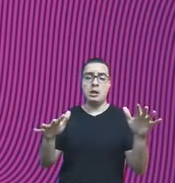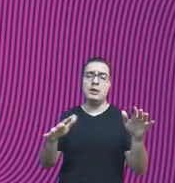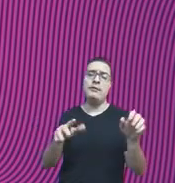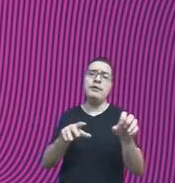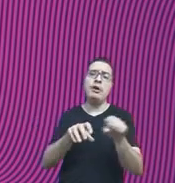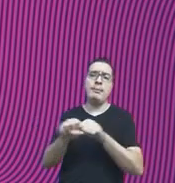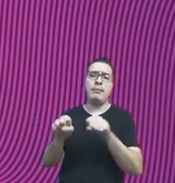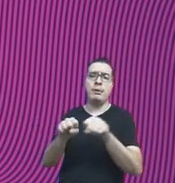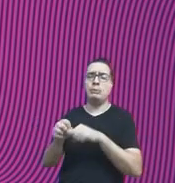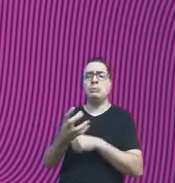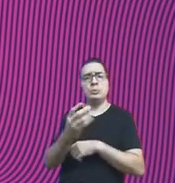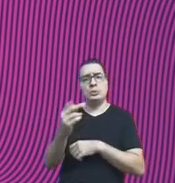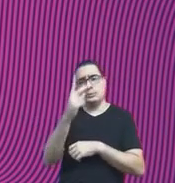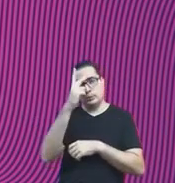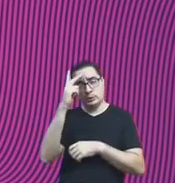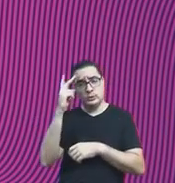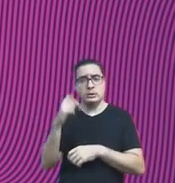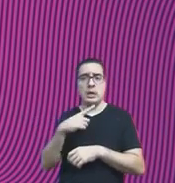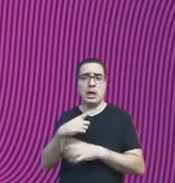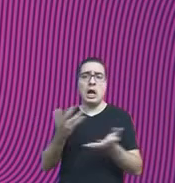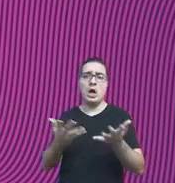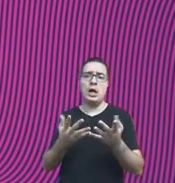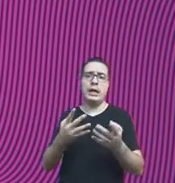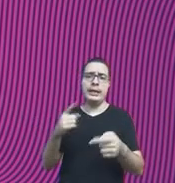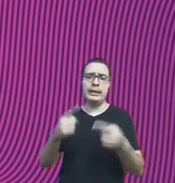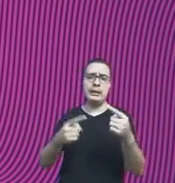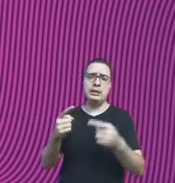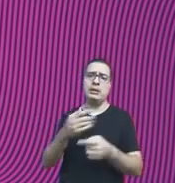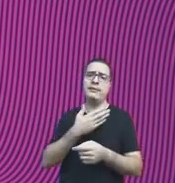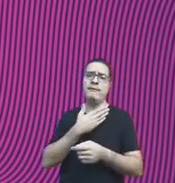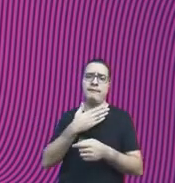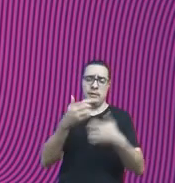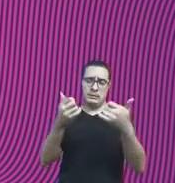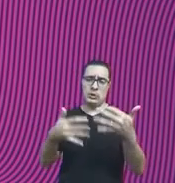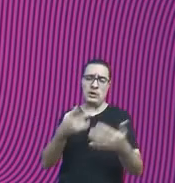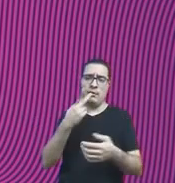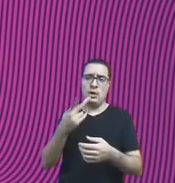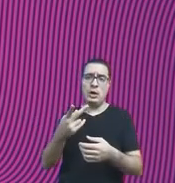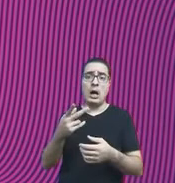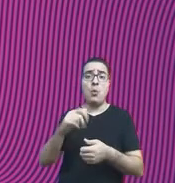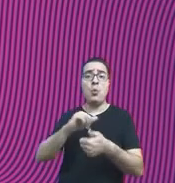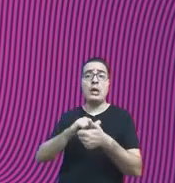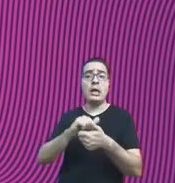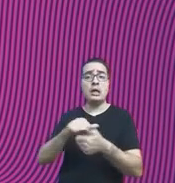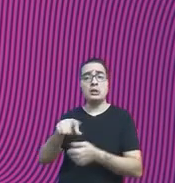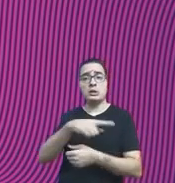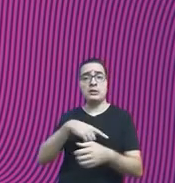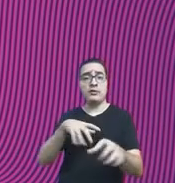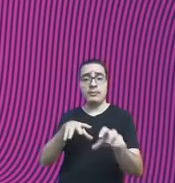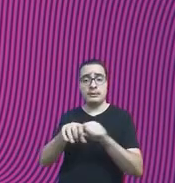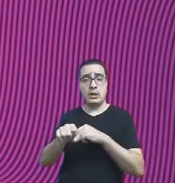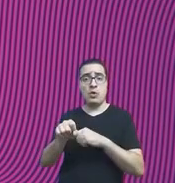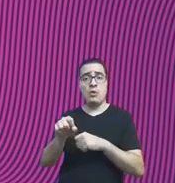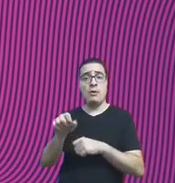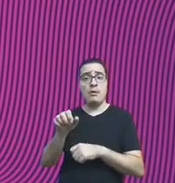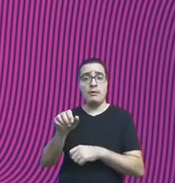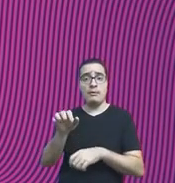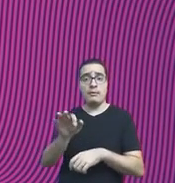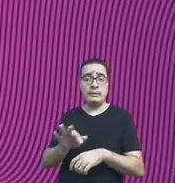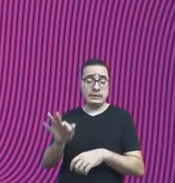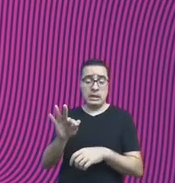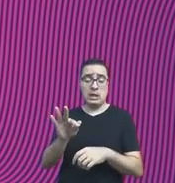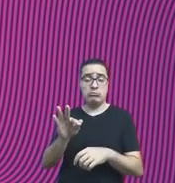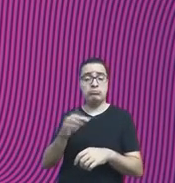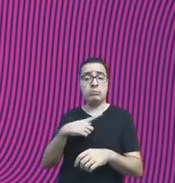e agora, inclusive, críticas muito válidas com relação à qualidade da nossa formação acadêmica médica, né? Expansão do número de